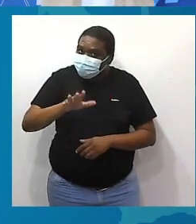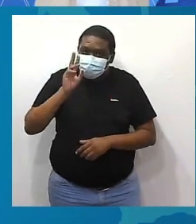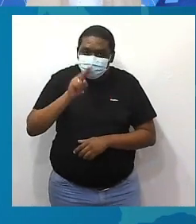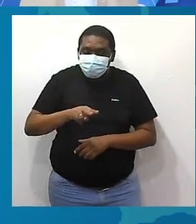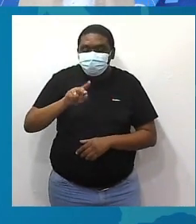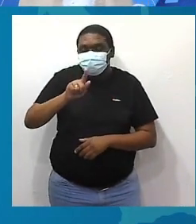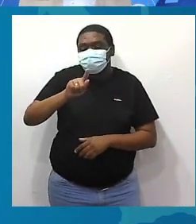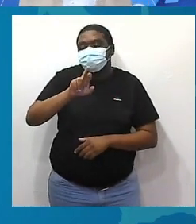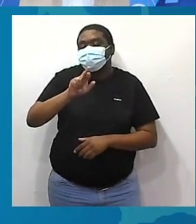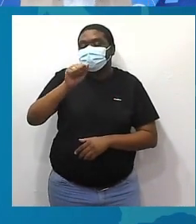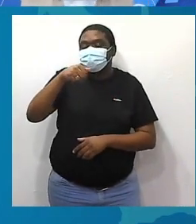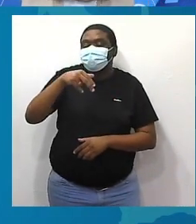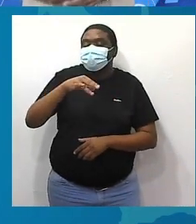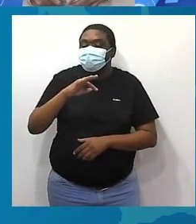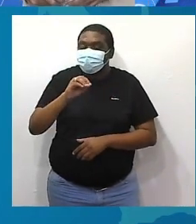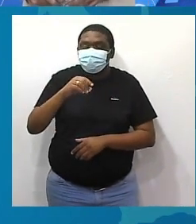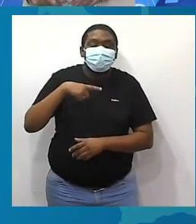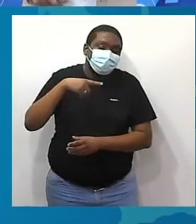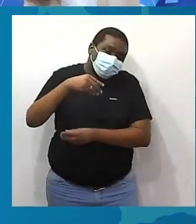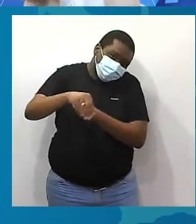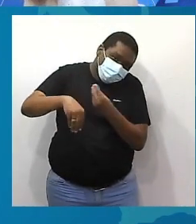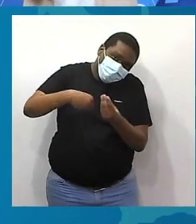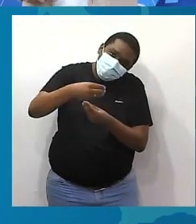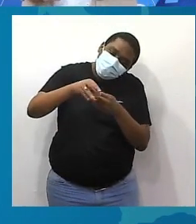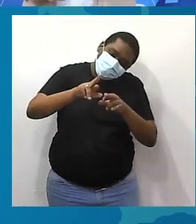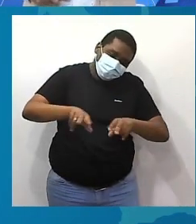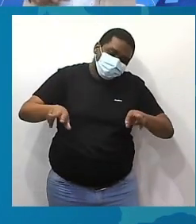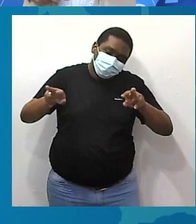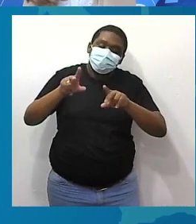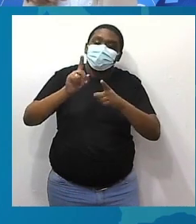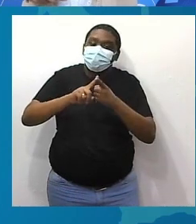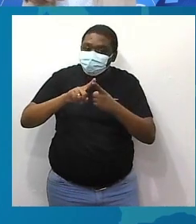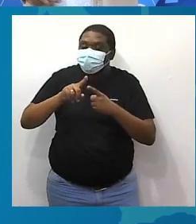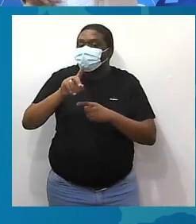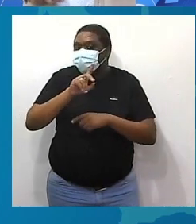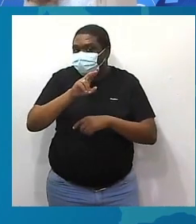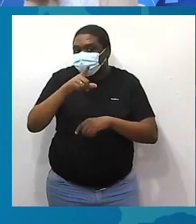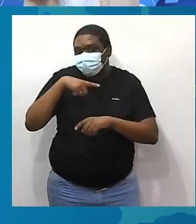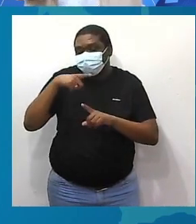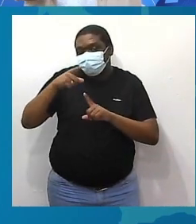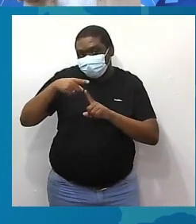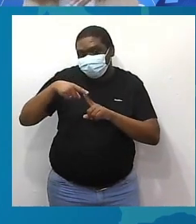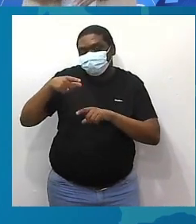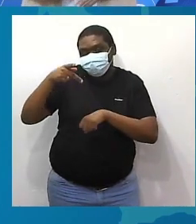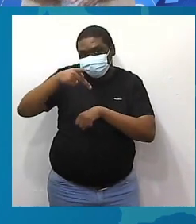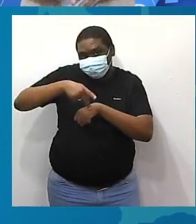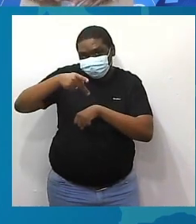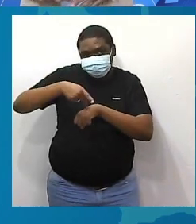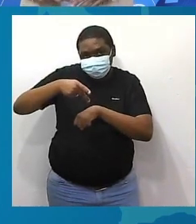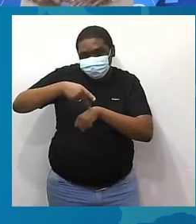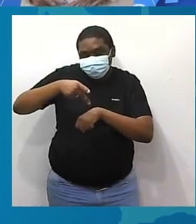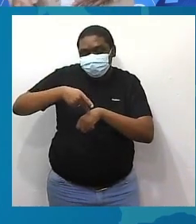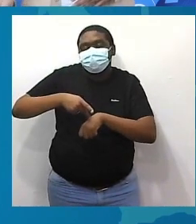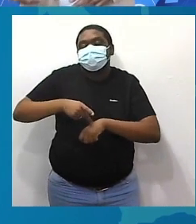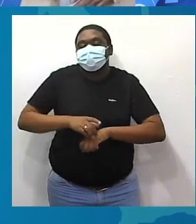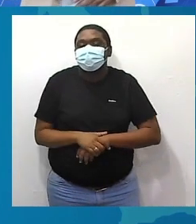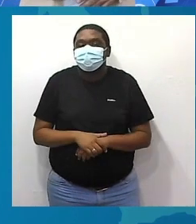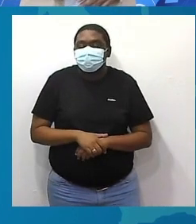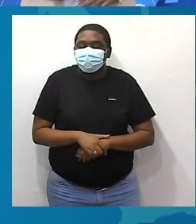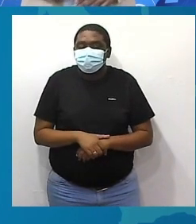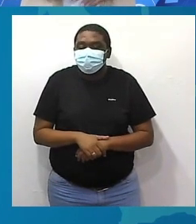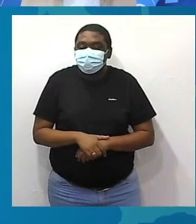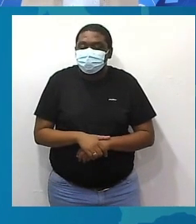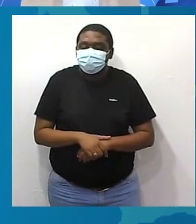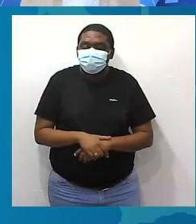formado por mais de um mineral e é uma rocha composta, não uma rocha